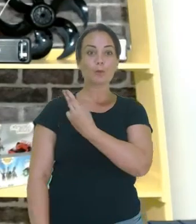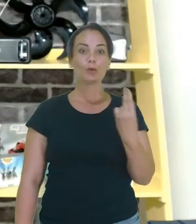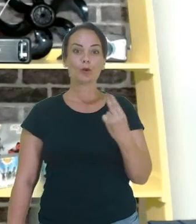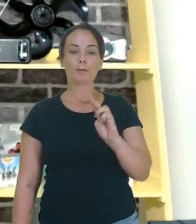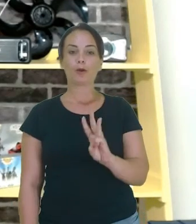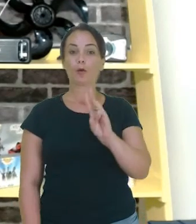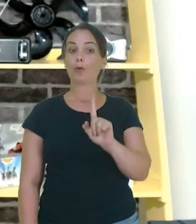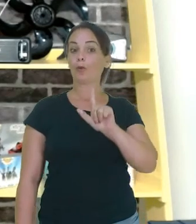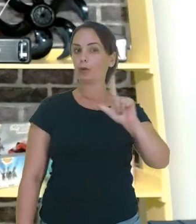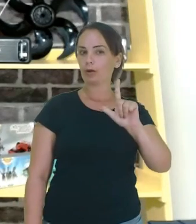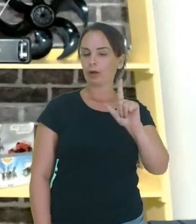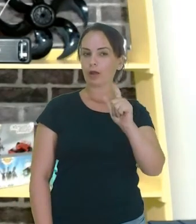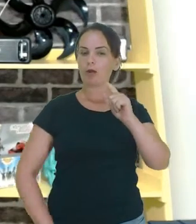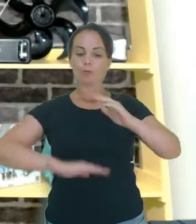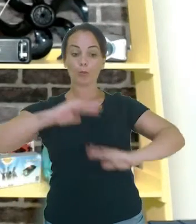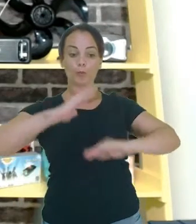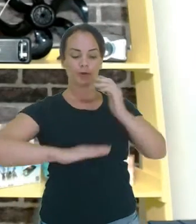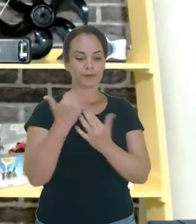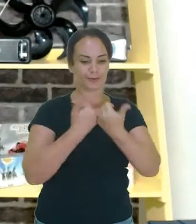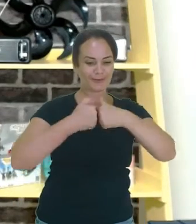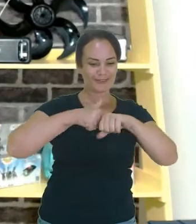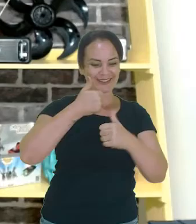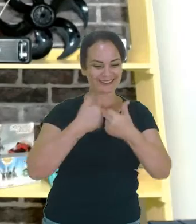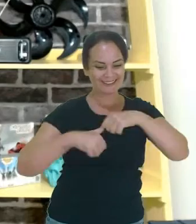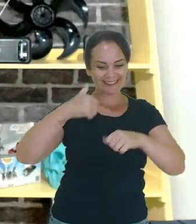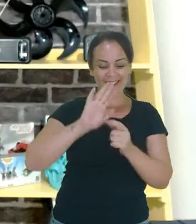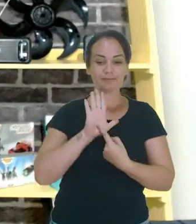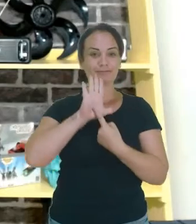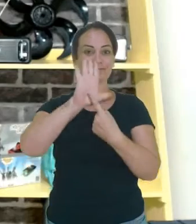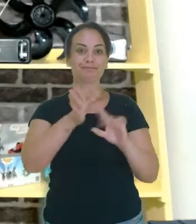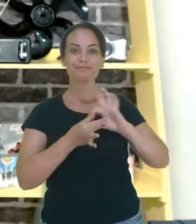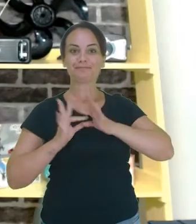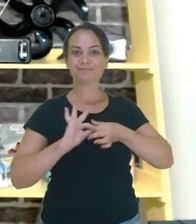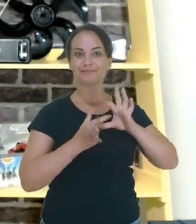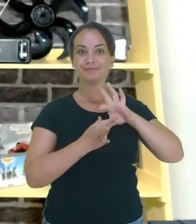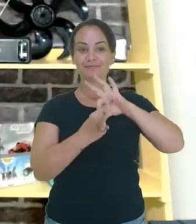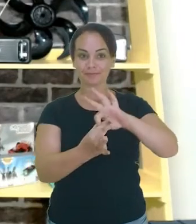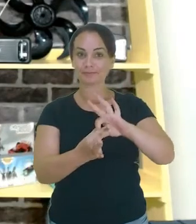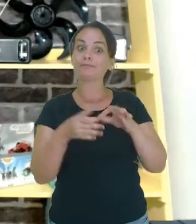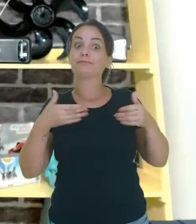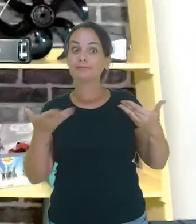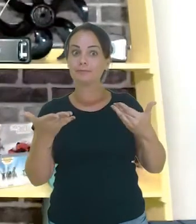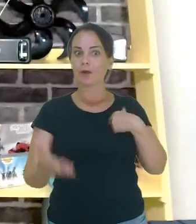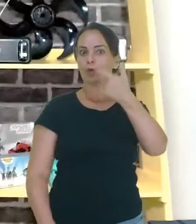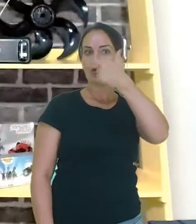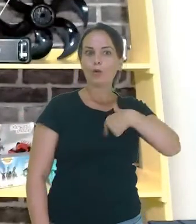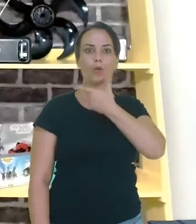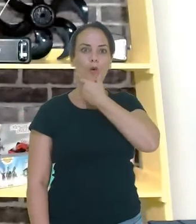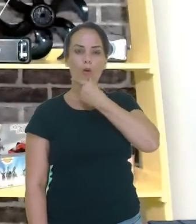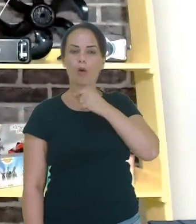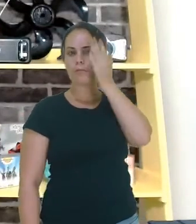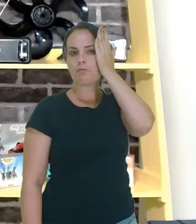Olá, meu nome é Wilson Amém, eu sou físico e apresentador do Ciência e Cultura. Vamos brincar! Bom, eu